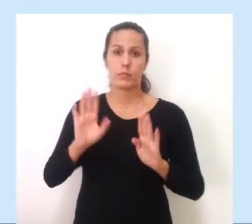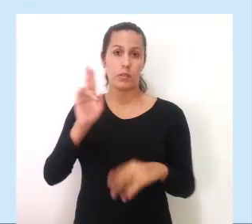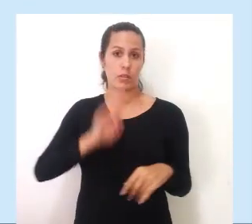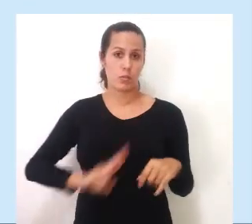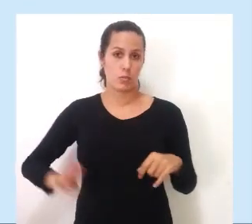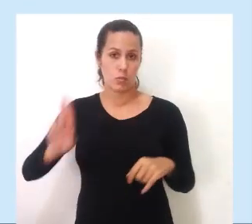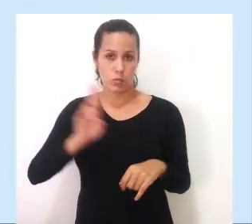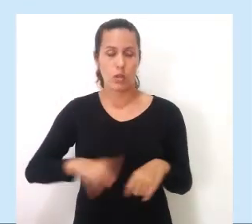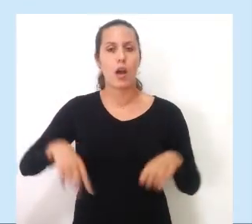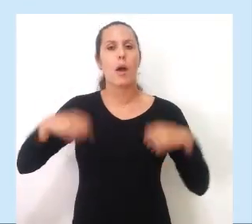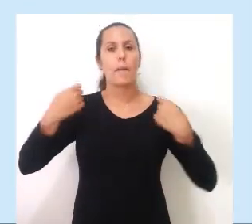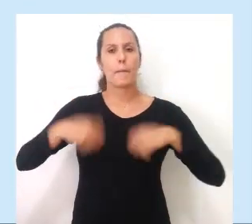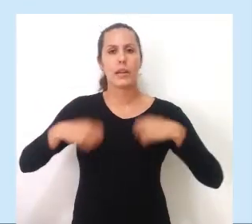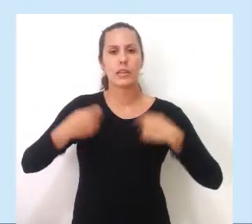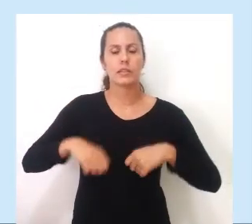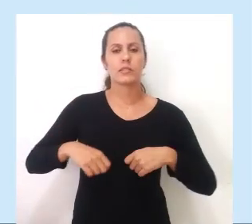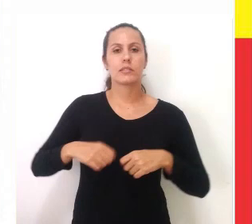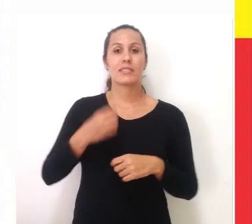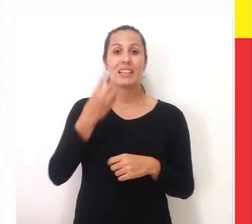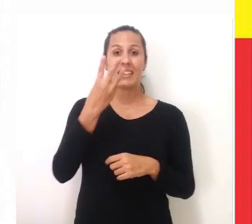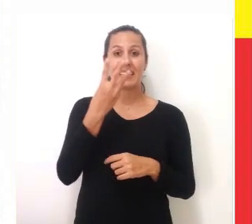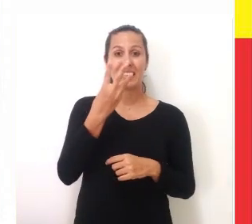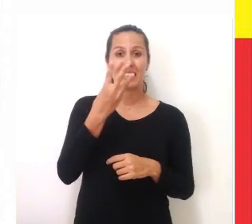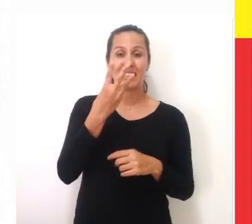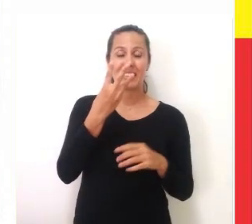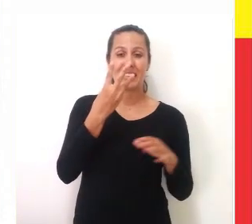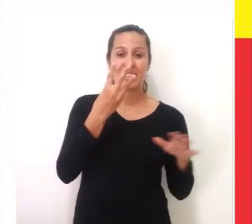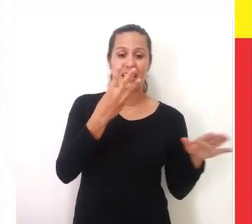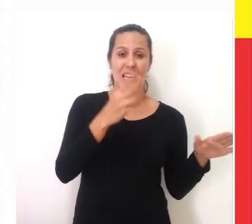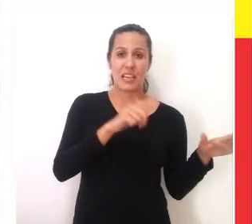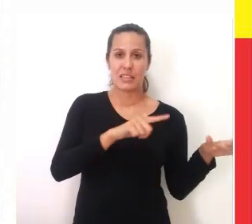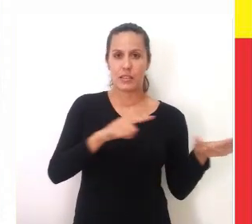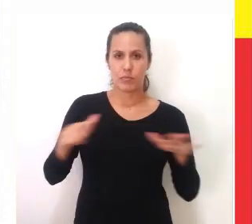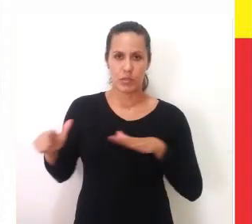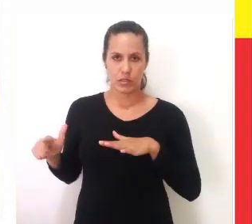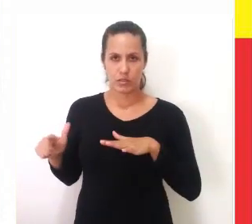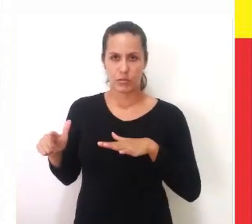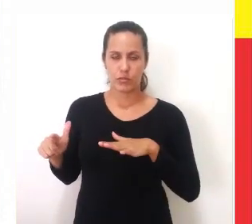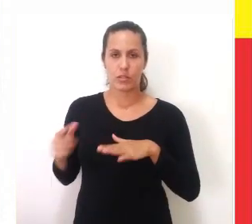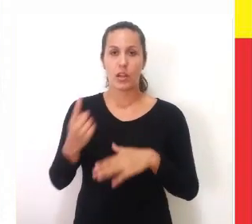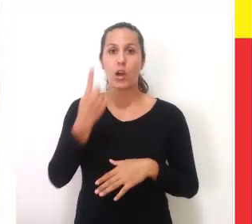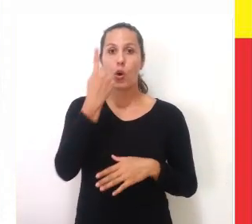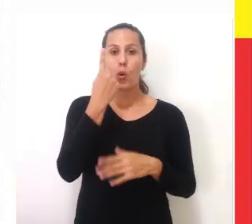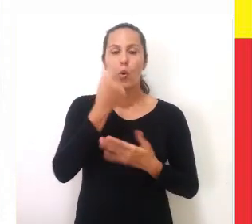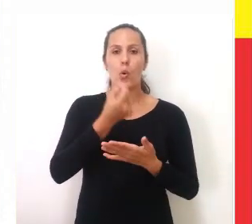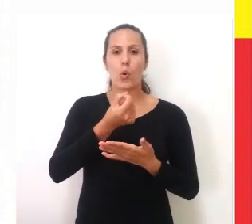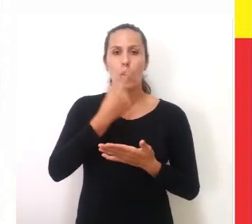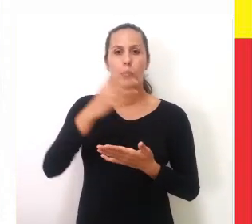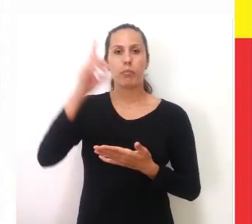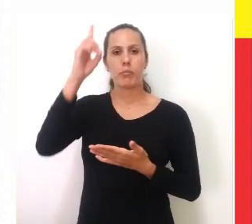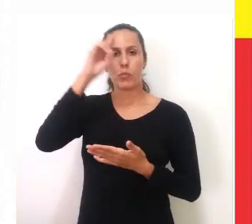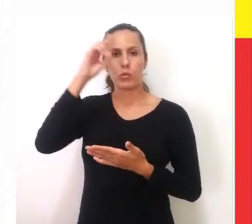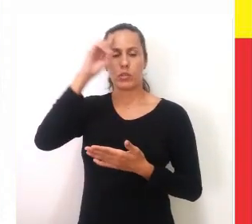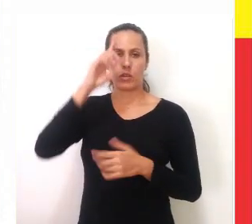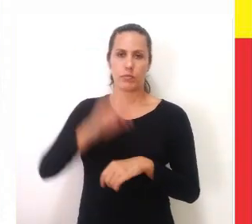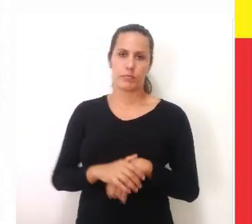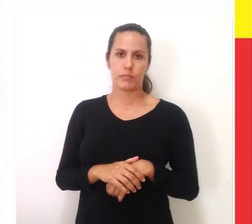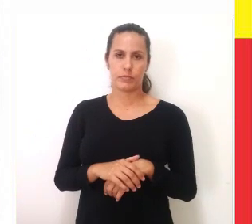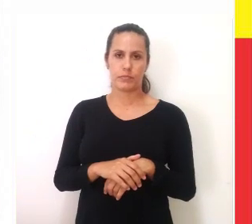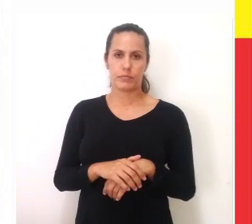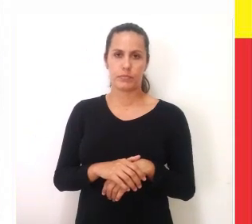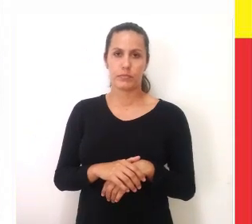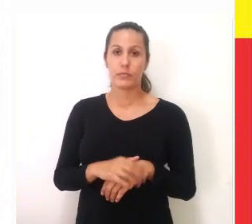tomar a pílula oral? A utilização, ela tem que ser de 3 semanas e 1